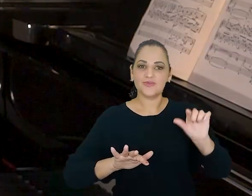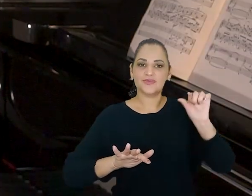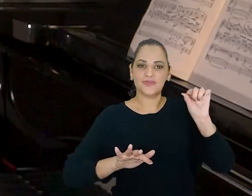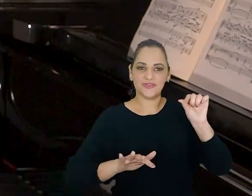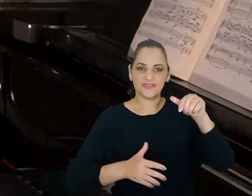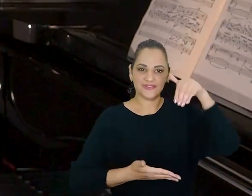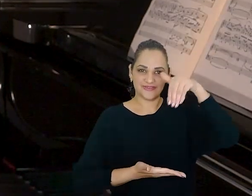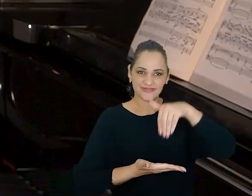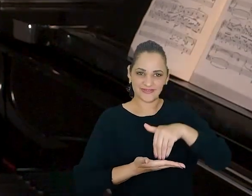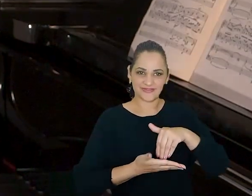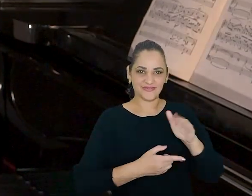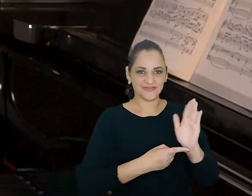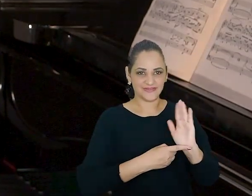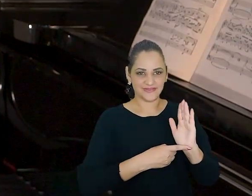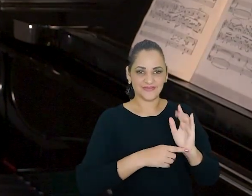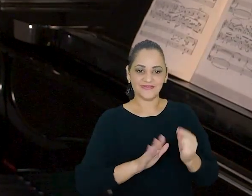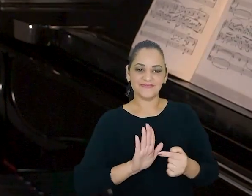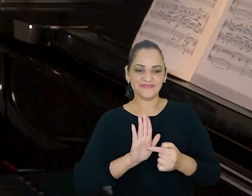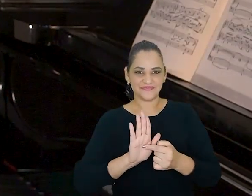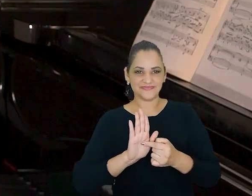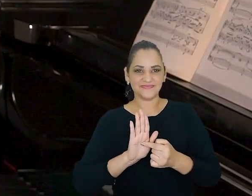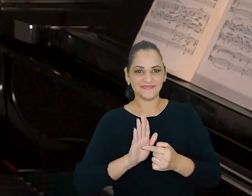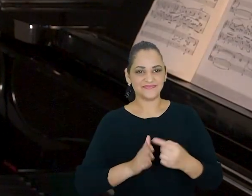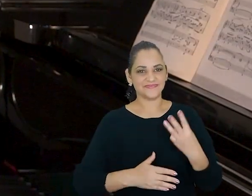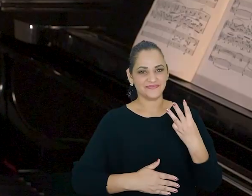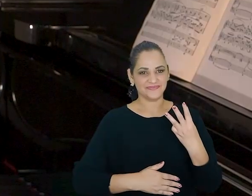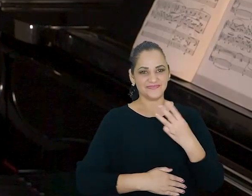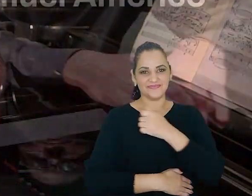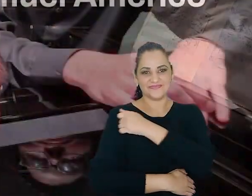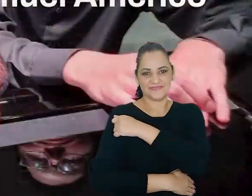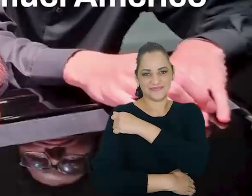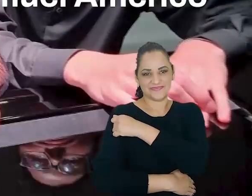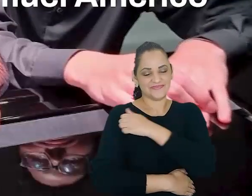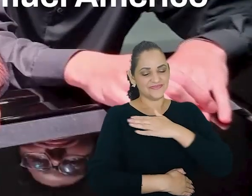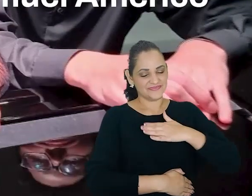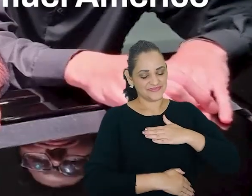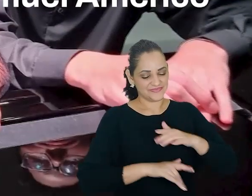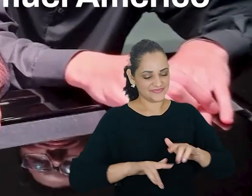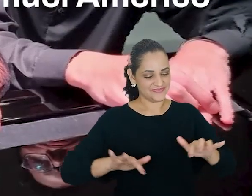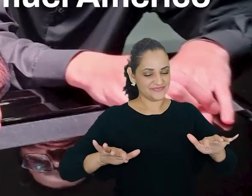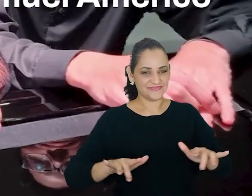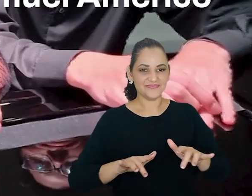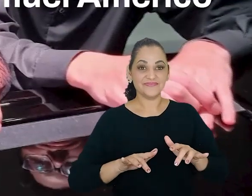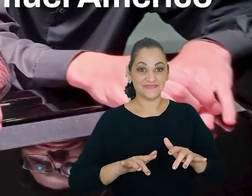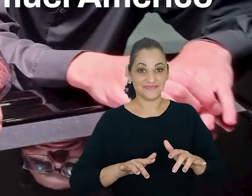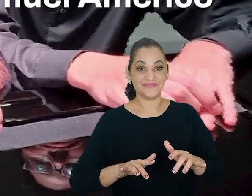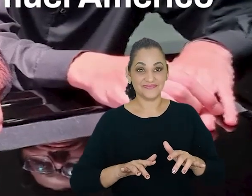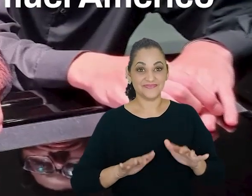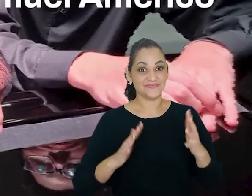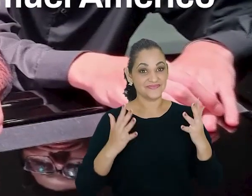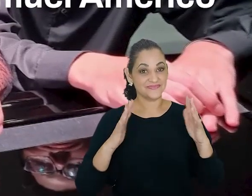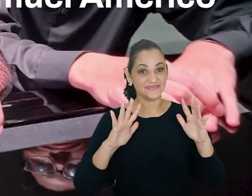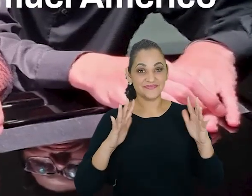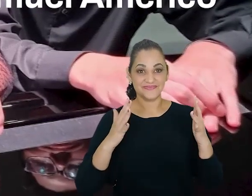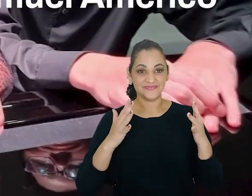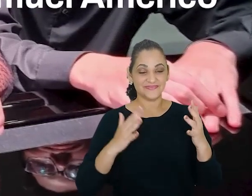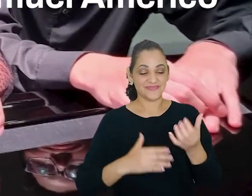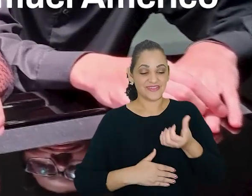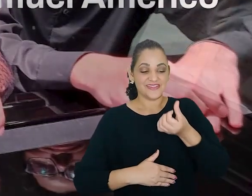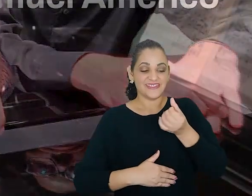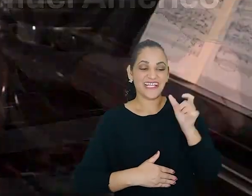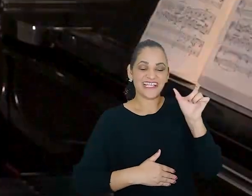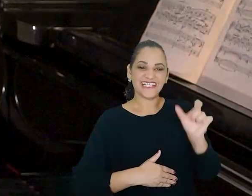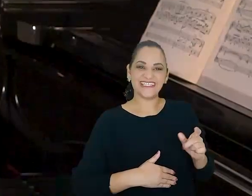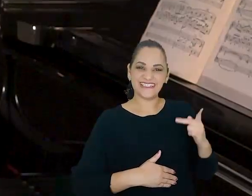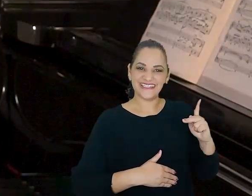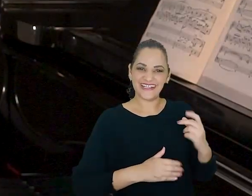para finalizar o nosso vídeo de hoje, eu vou apresentar 3 alunos meus tocando uma peça a 6 mãos